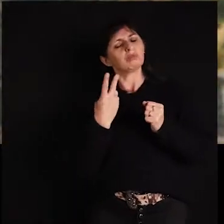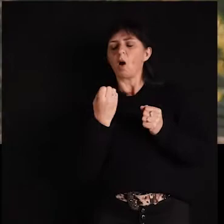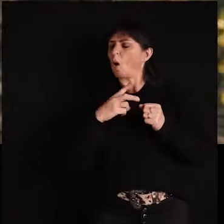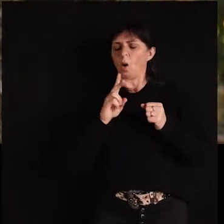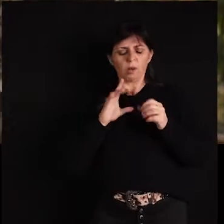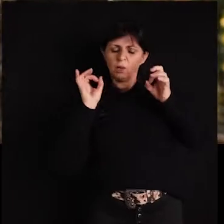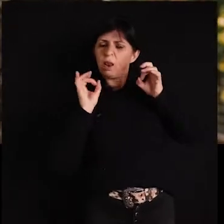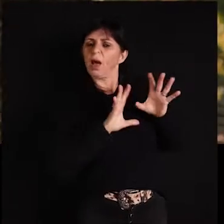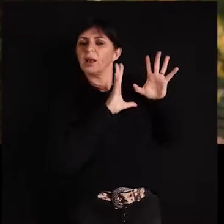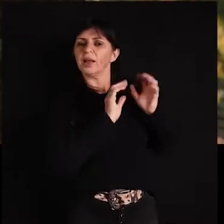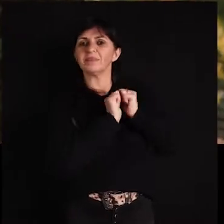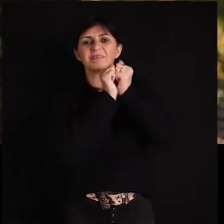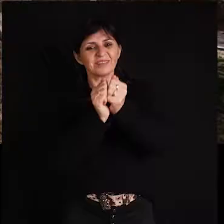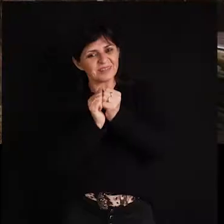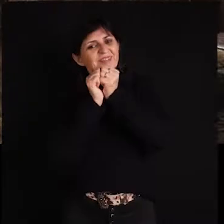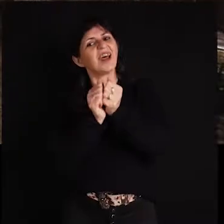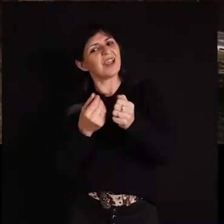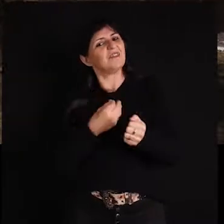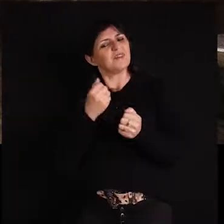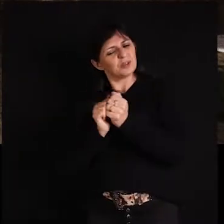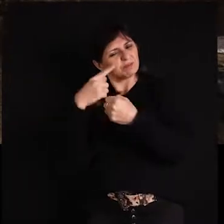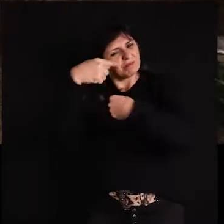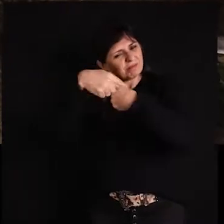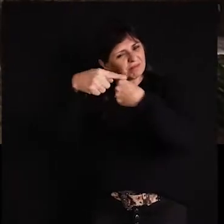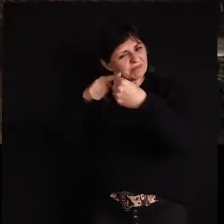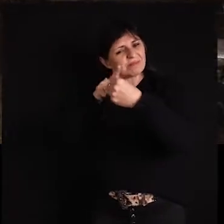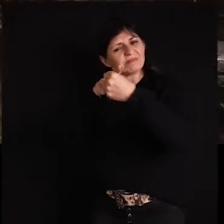ou me despiono e vou morar na cidade.